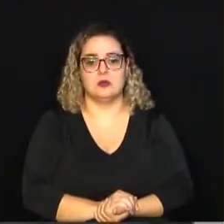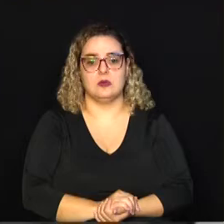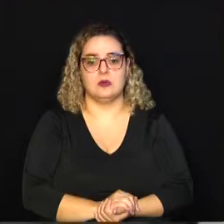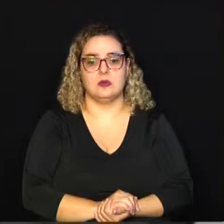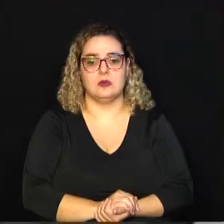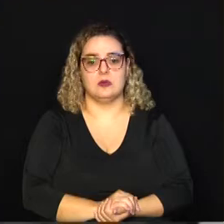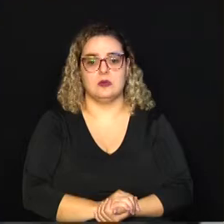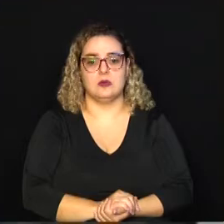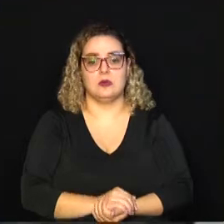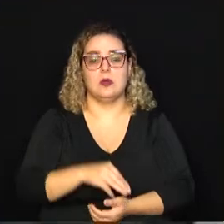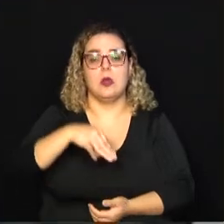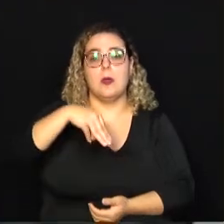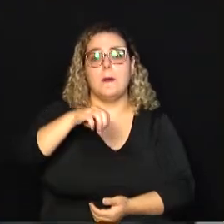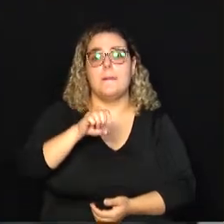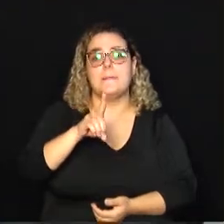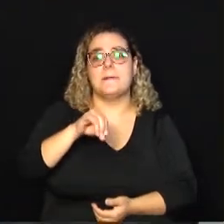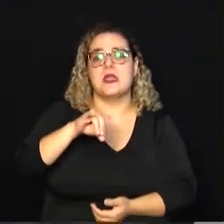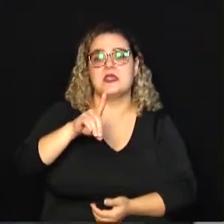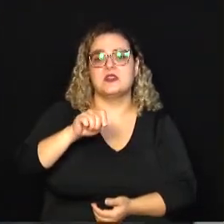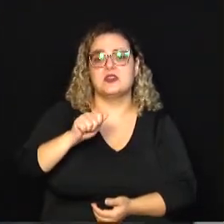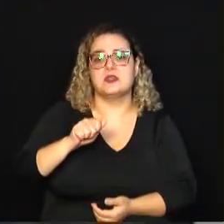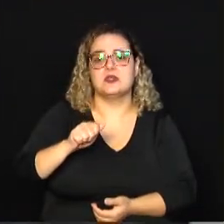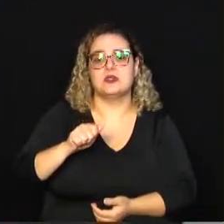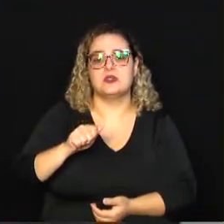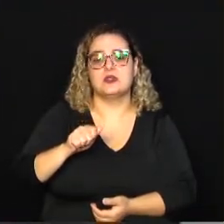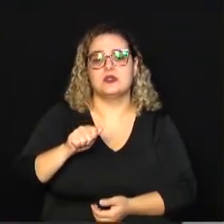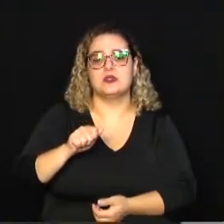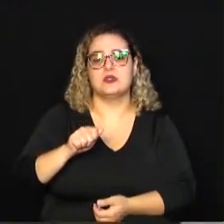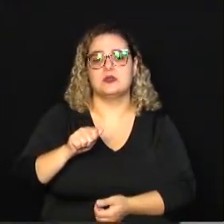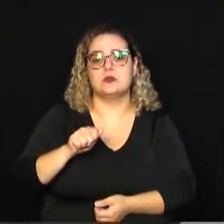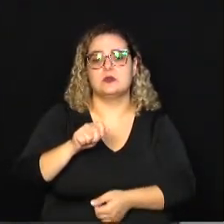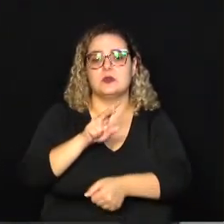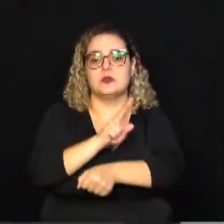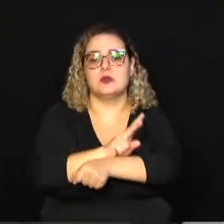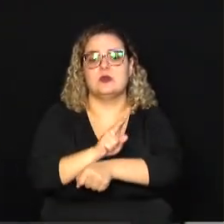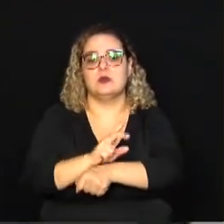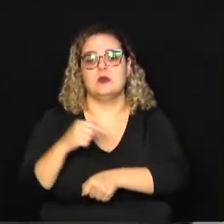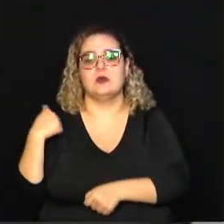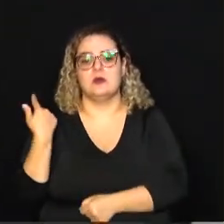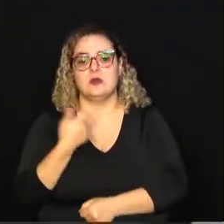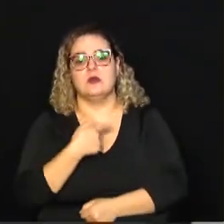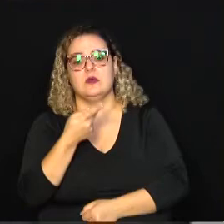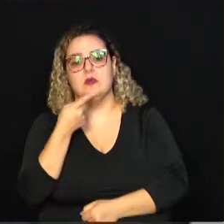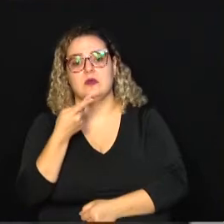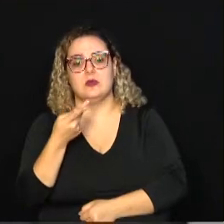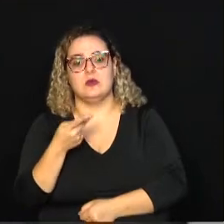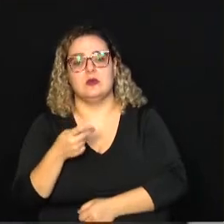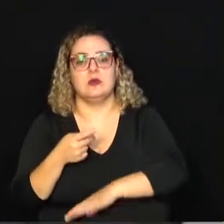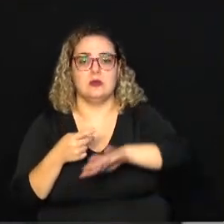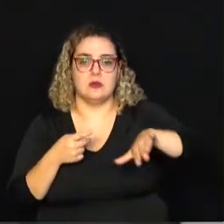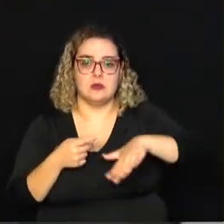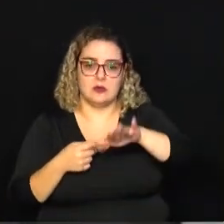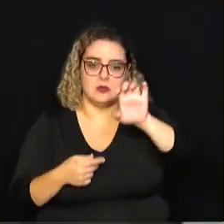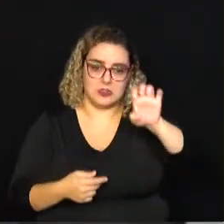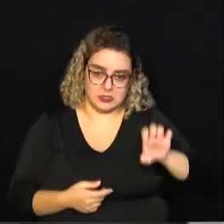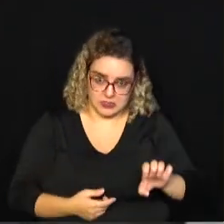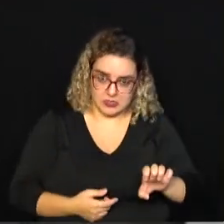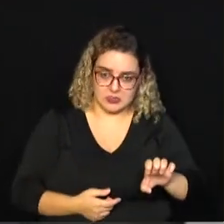de proteção. A gente sabe, principalmente nós, né, vou falar enquanto bancada de esquerda, nós da bancada de esquerda, a gente sabe